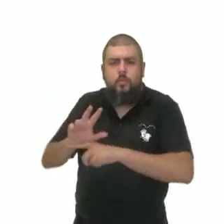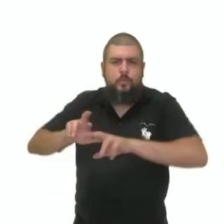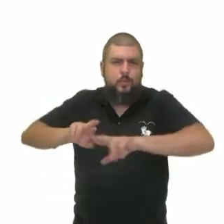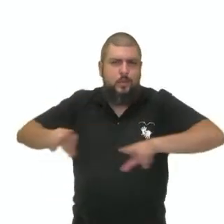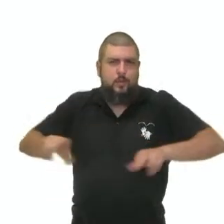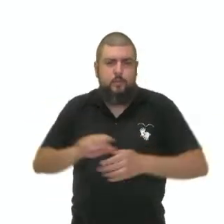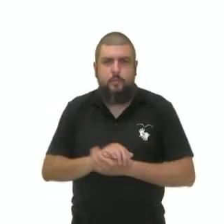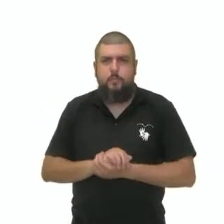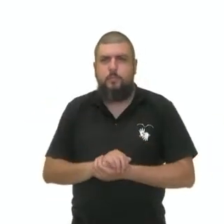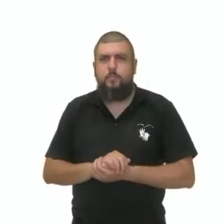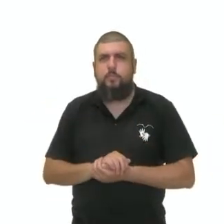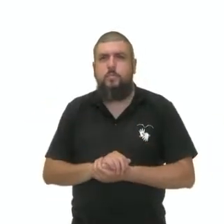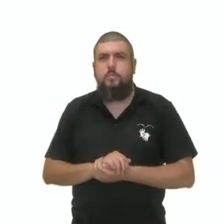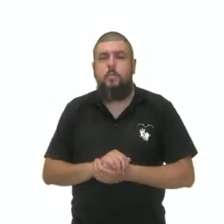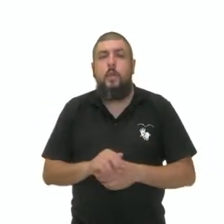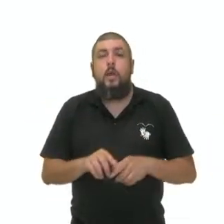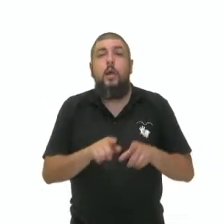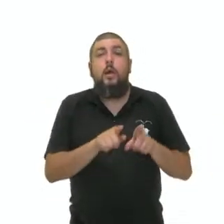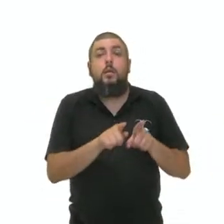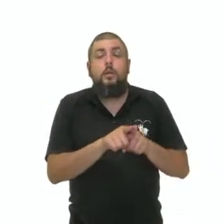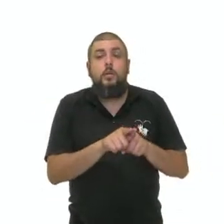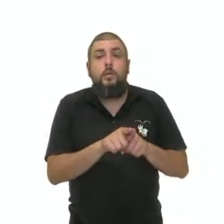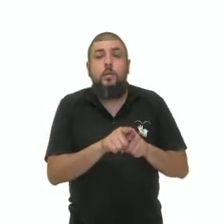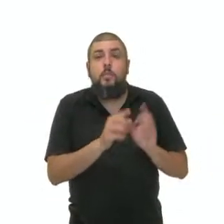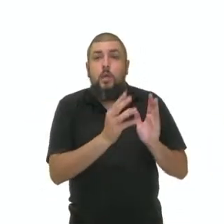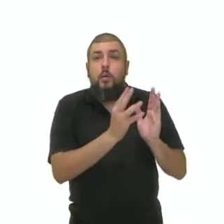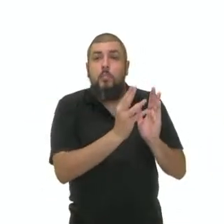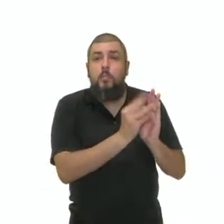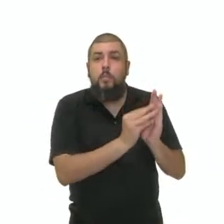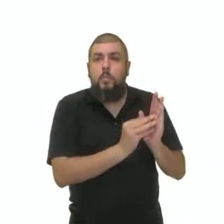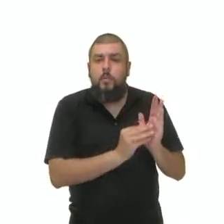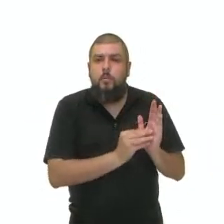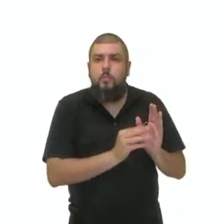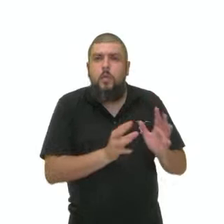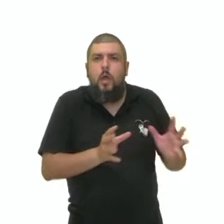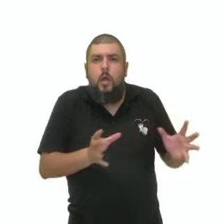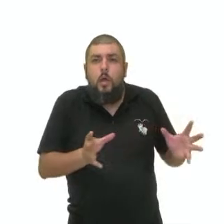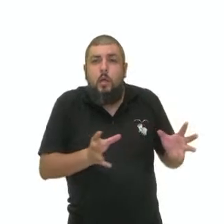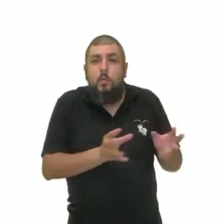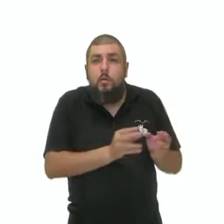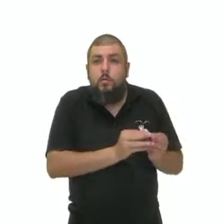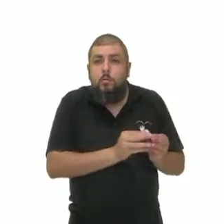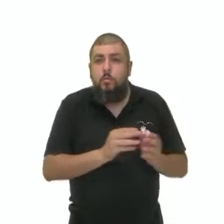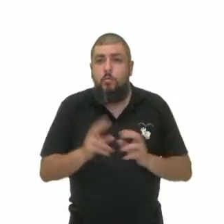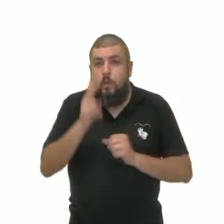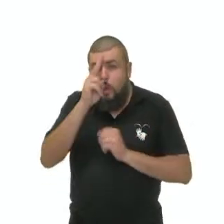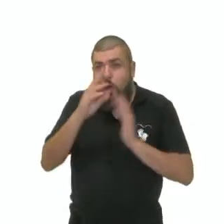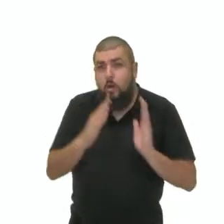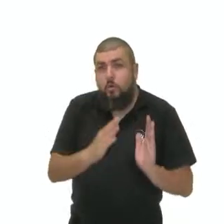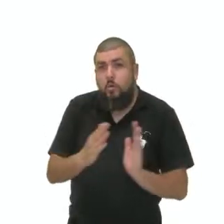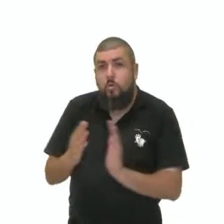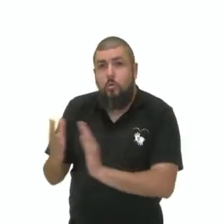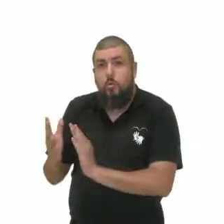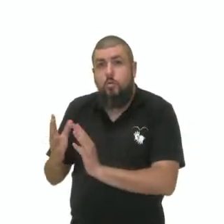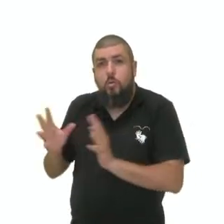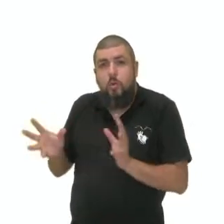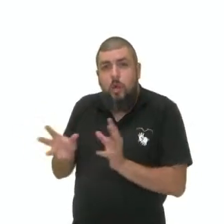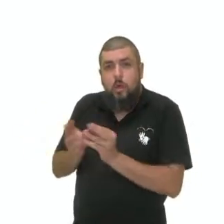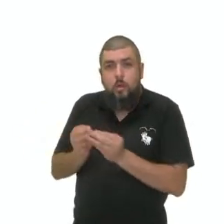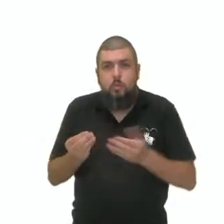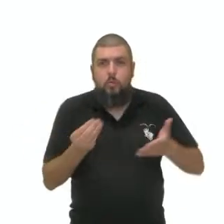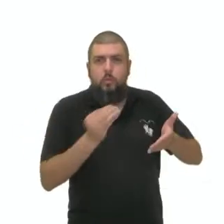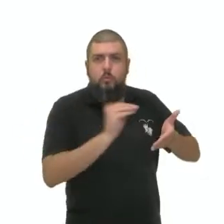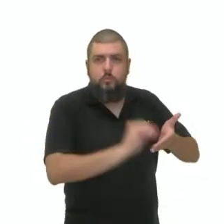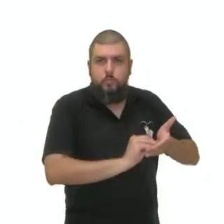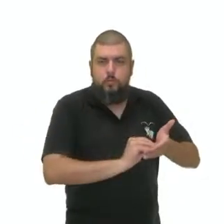ter também o resumo ou síntese do conteúdo, como eu fiz agora há pouco, rapidinho, do livro Pequeno Príncipe. E